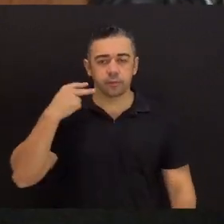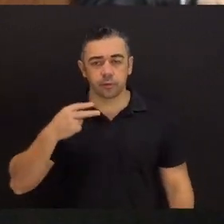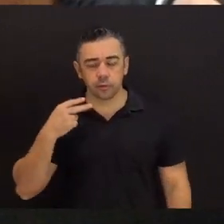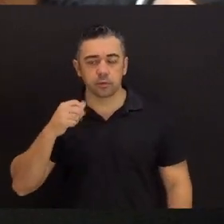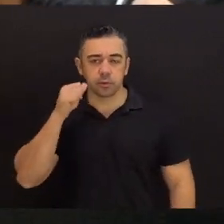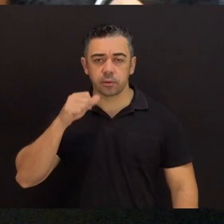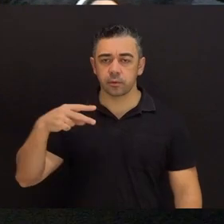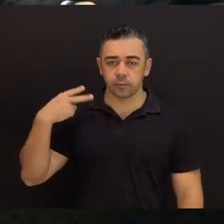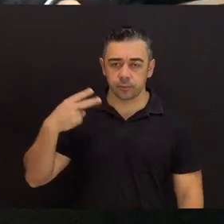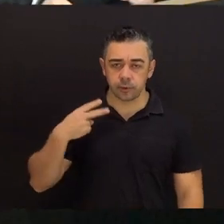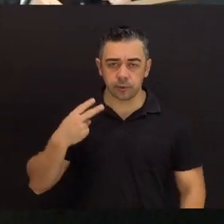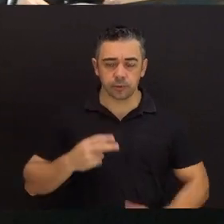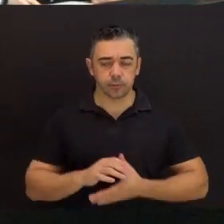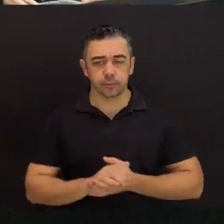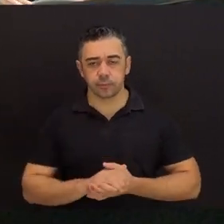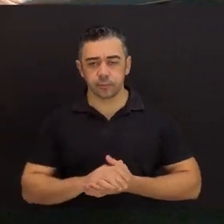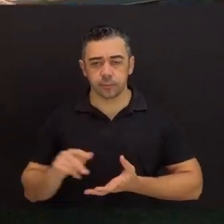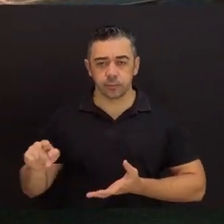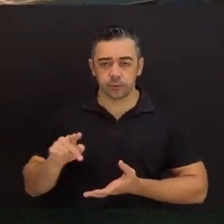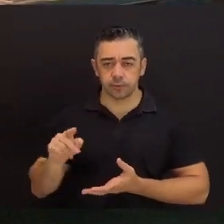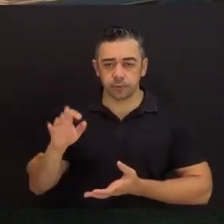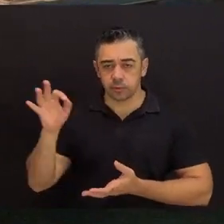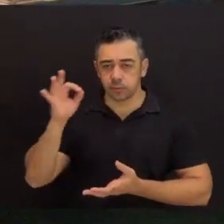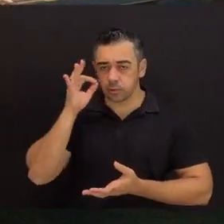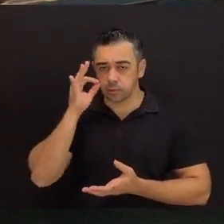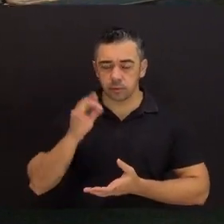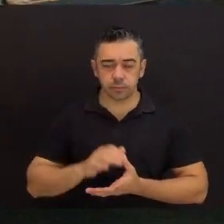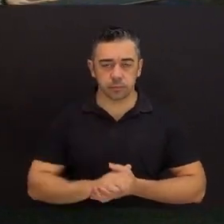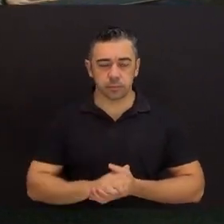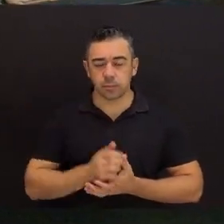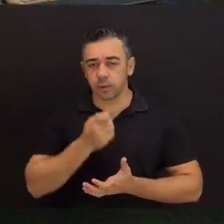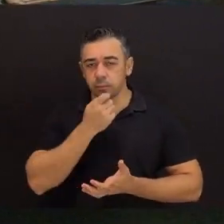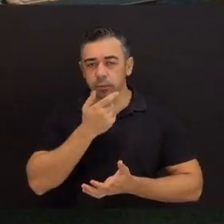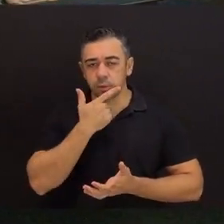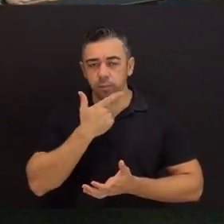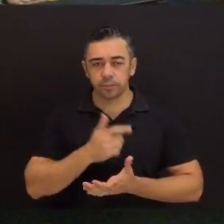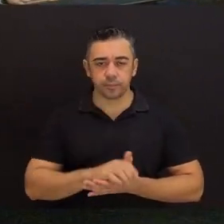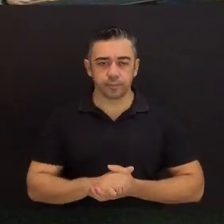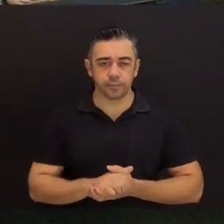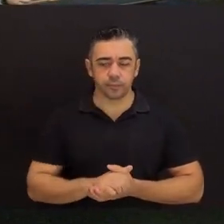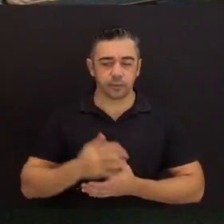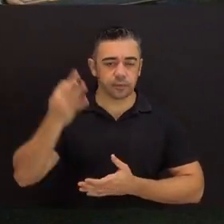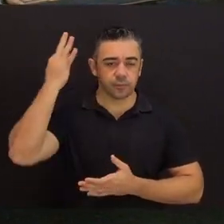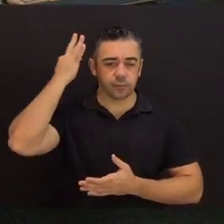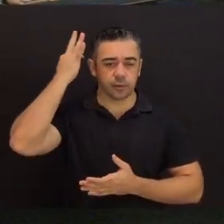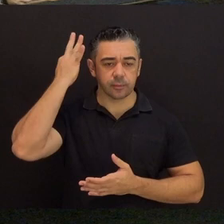vereadora professora Adelino presente Abílio Alves Ailton